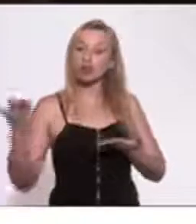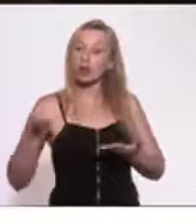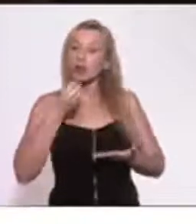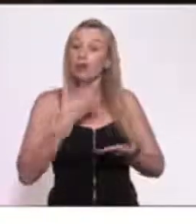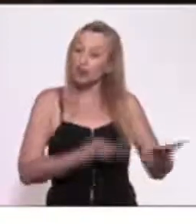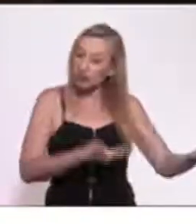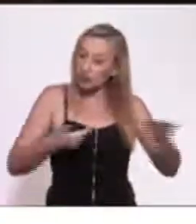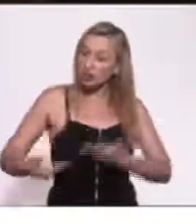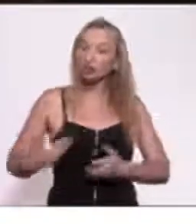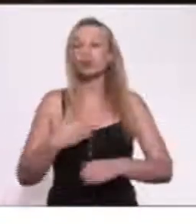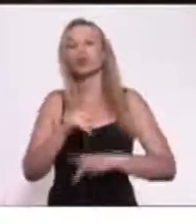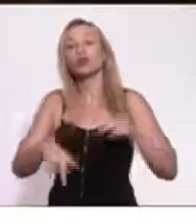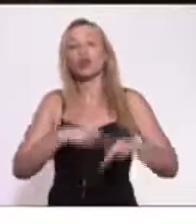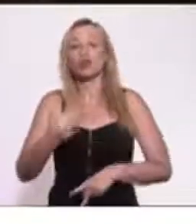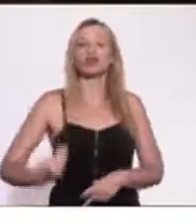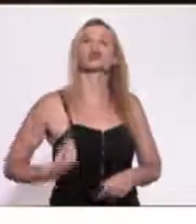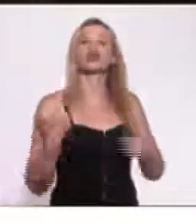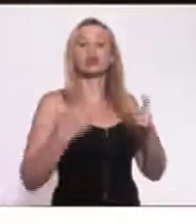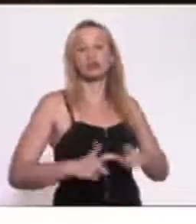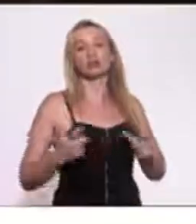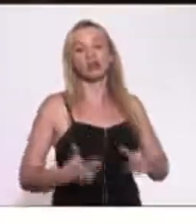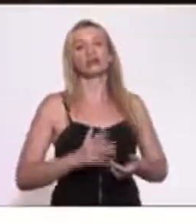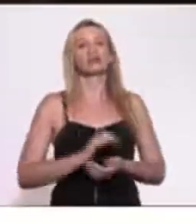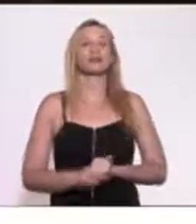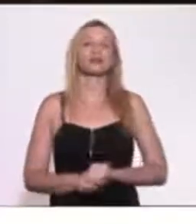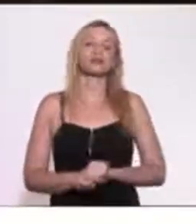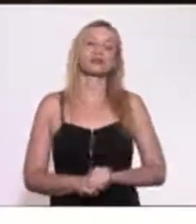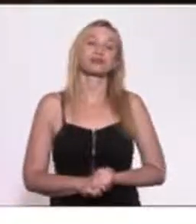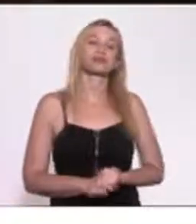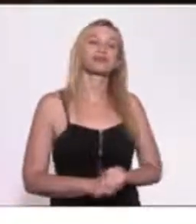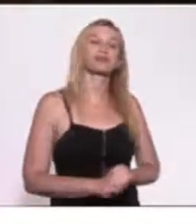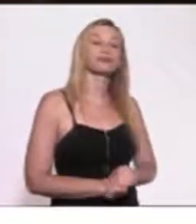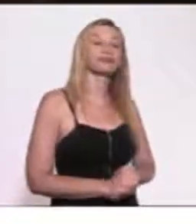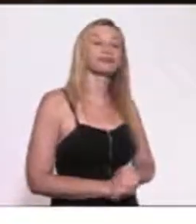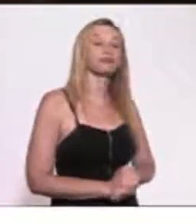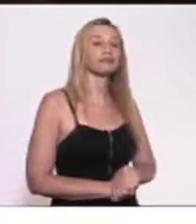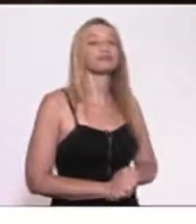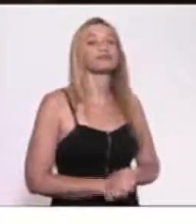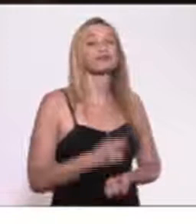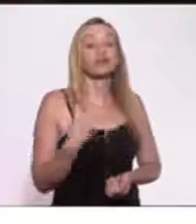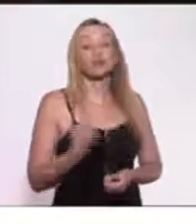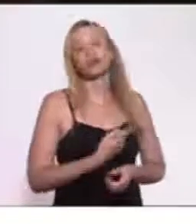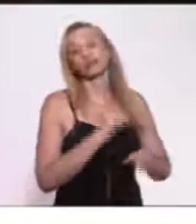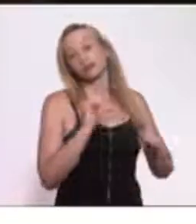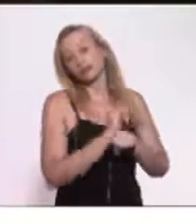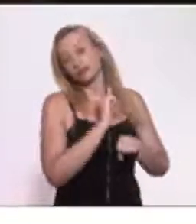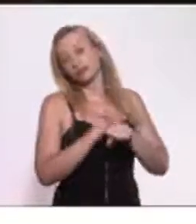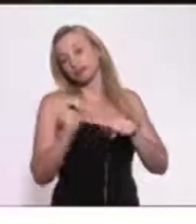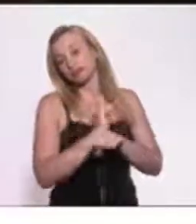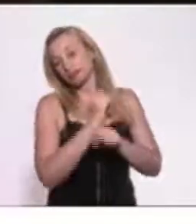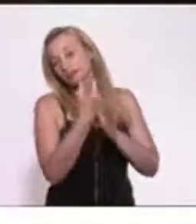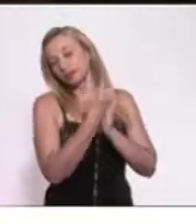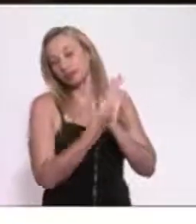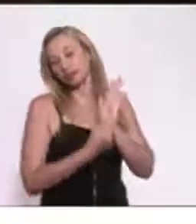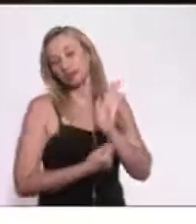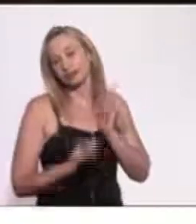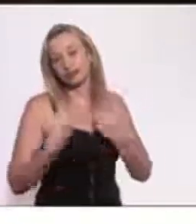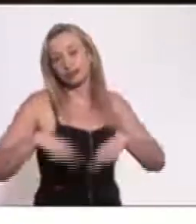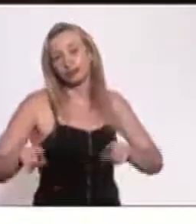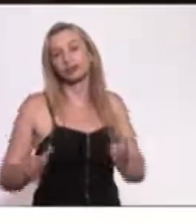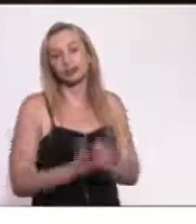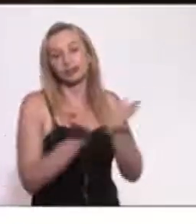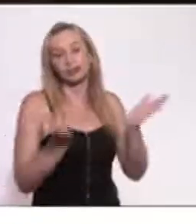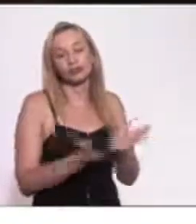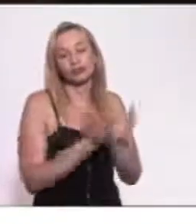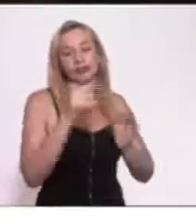sentido para a população estar aqui, deputada Mônica Francisco. Assim, vamos elaborar um orçamento para o Fundo Estadual de Combate à